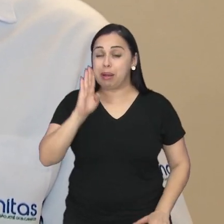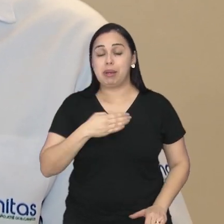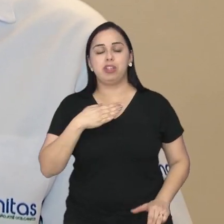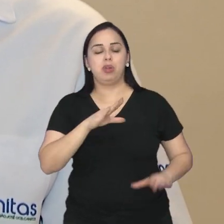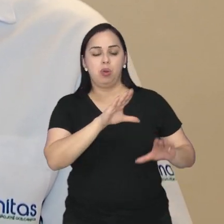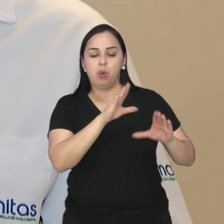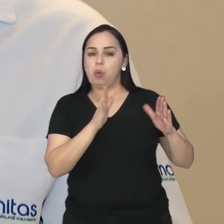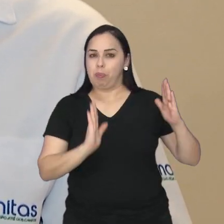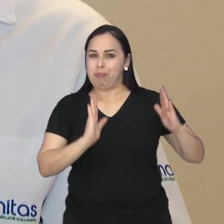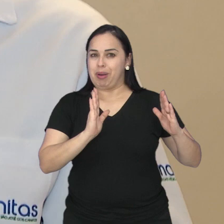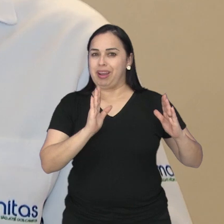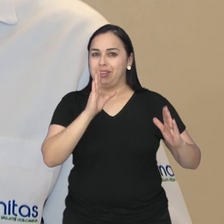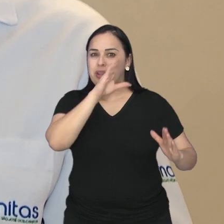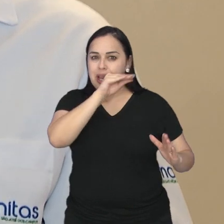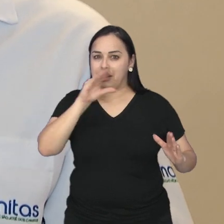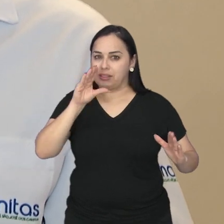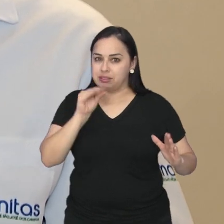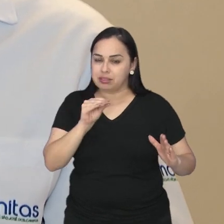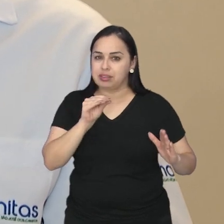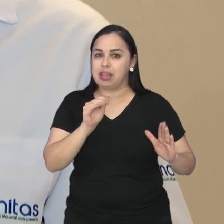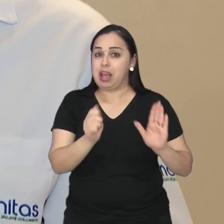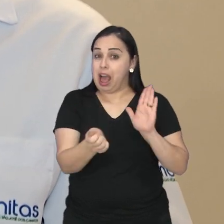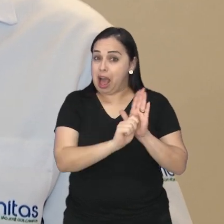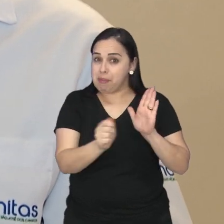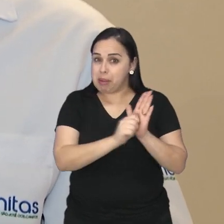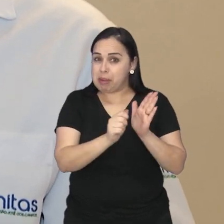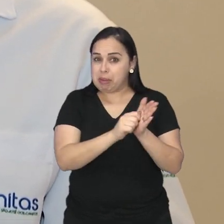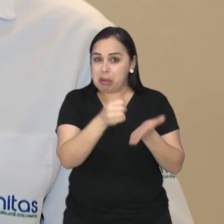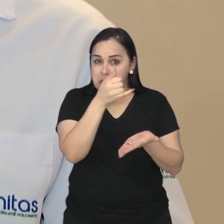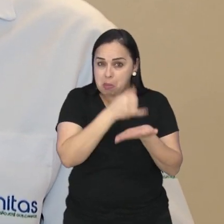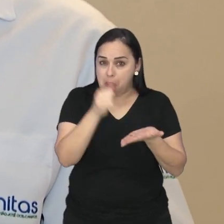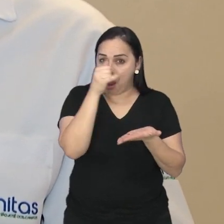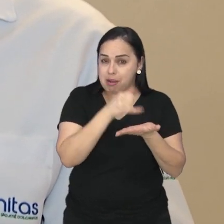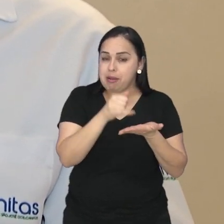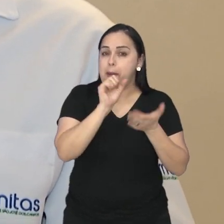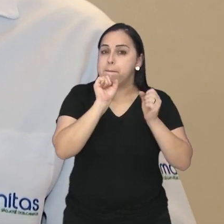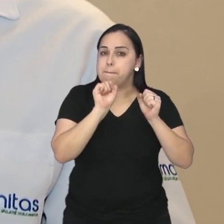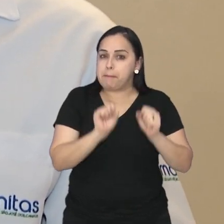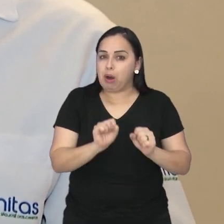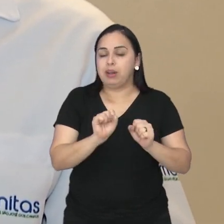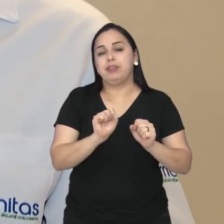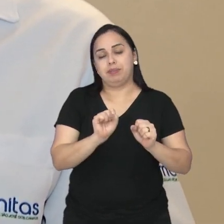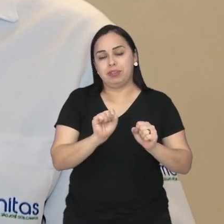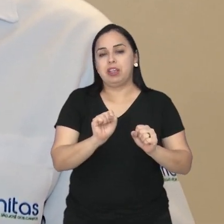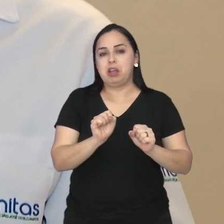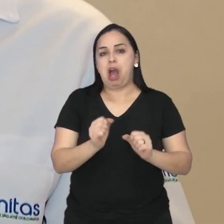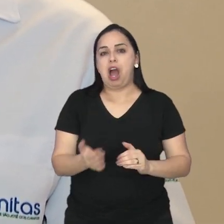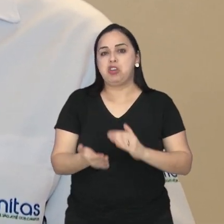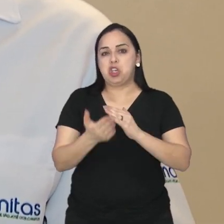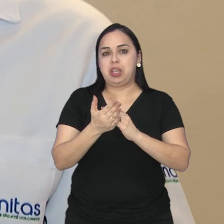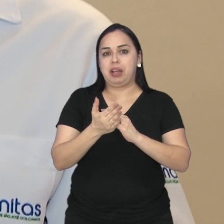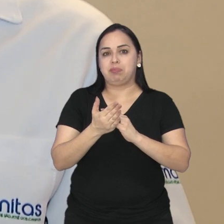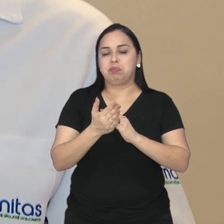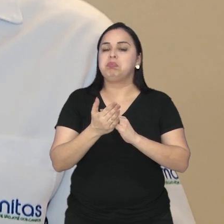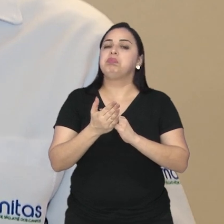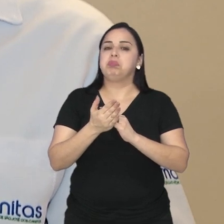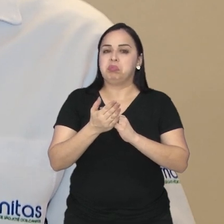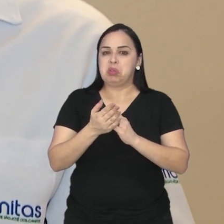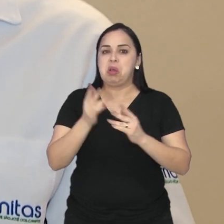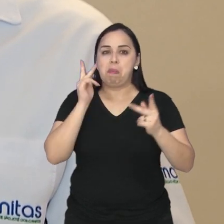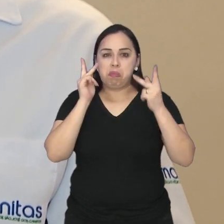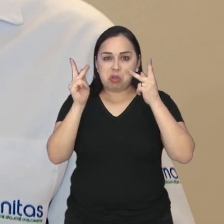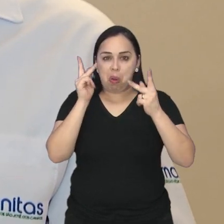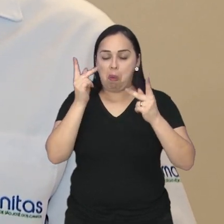um público que a gente tem que tomar muito cuidado. A cannabis, a maconha, pode eventualmente facilitar a abertura de um